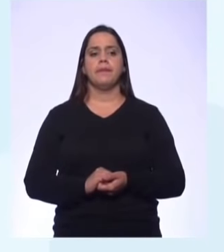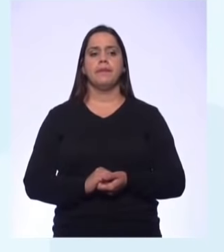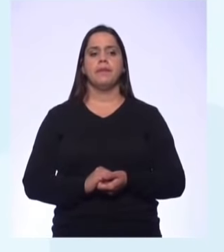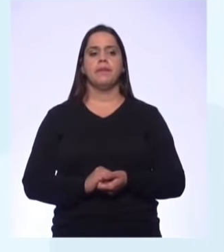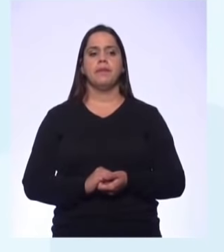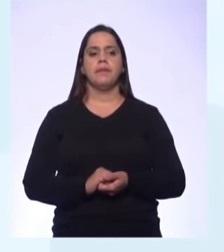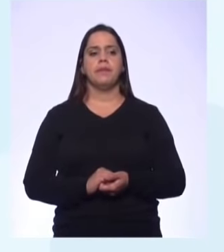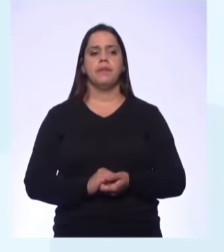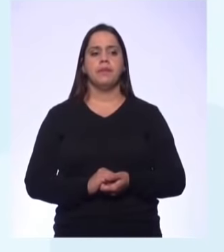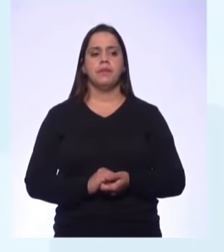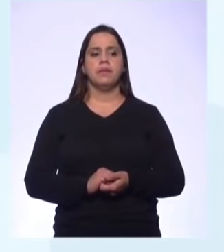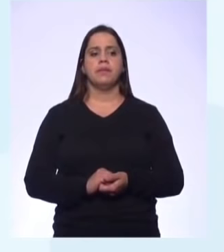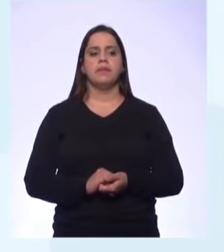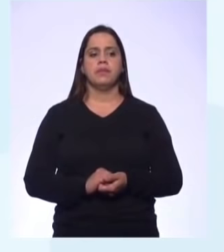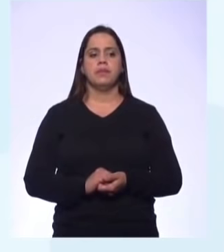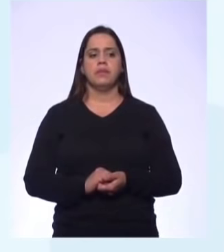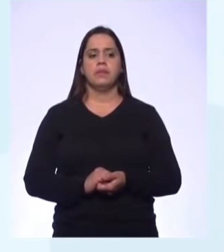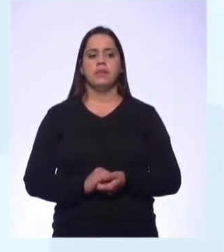prokaryotes, eukaryotes,